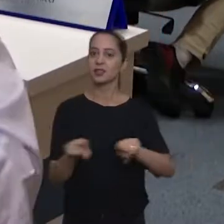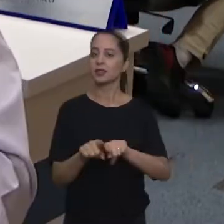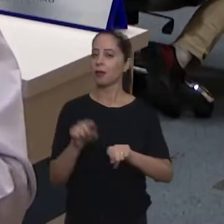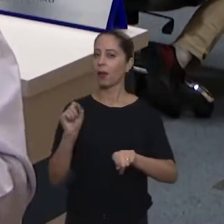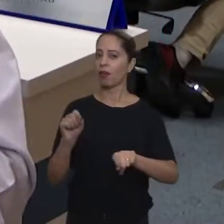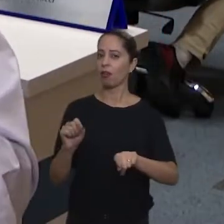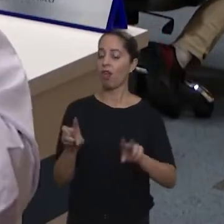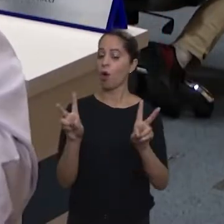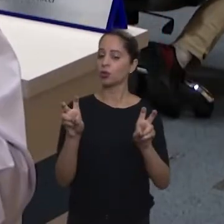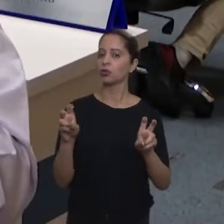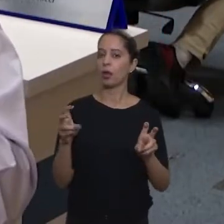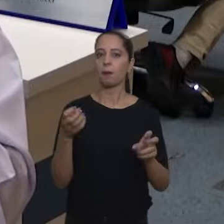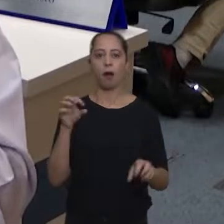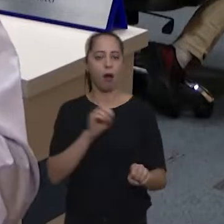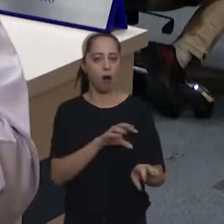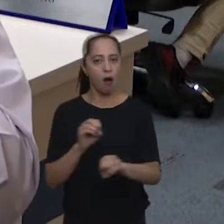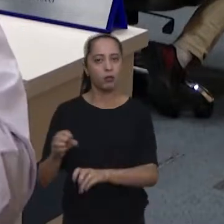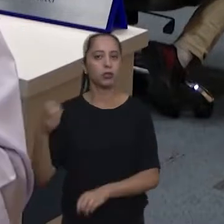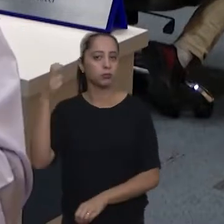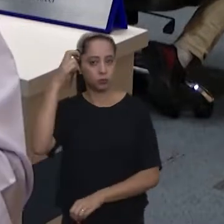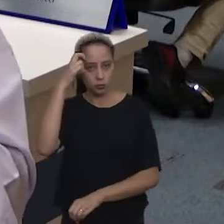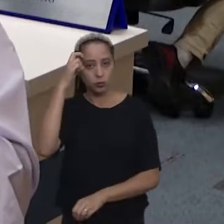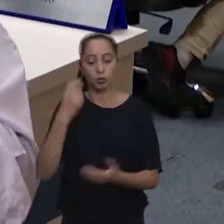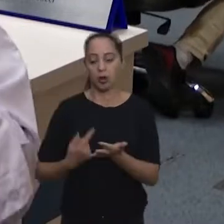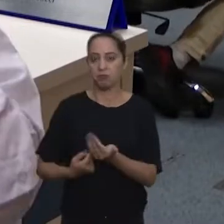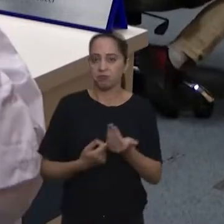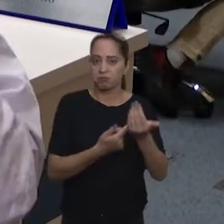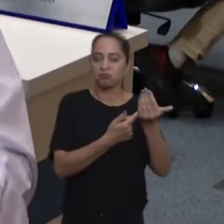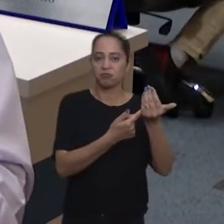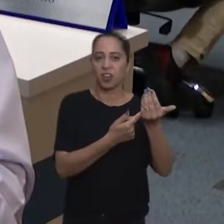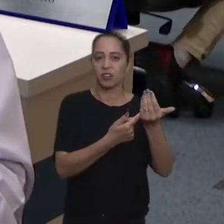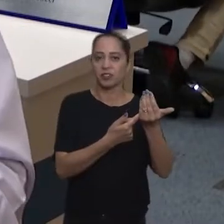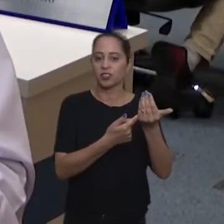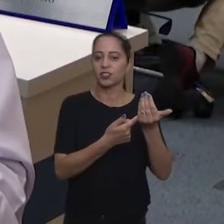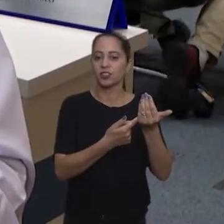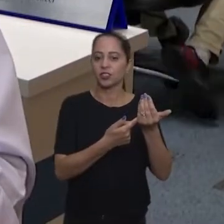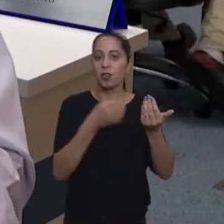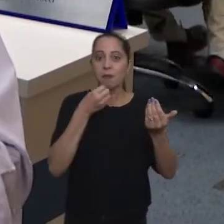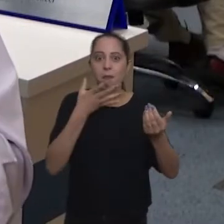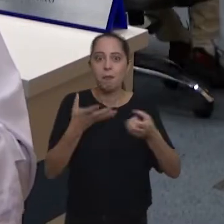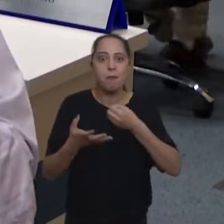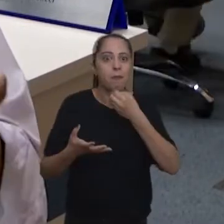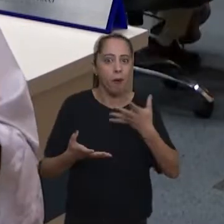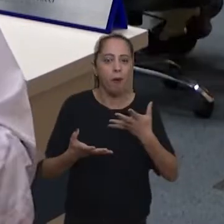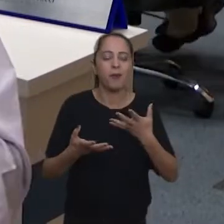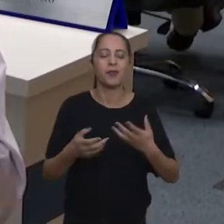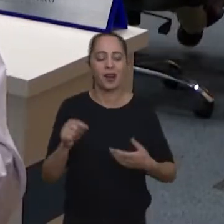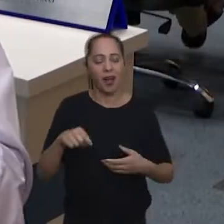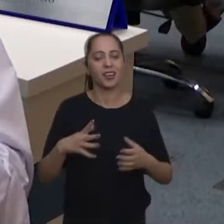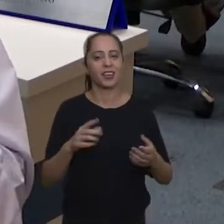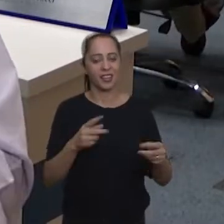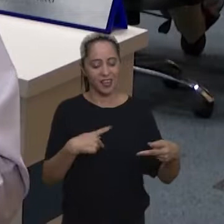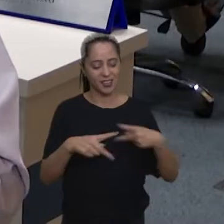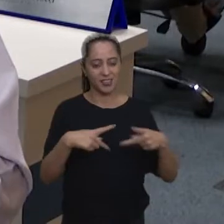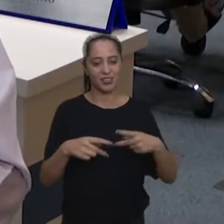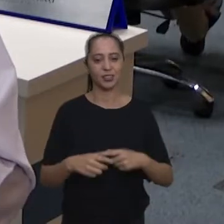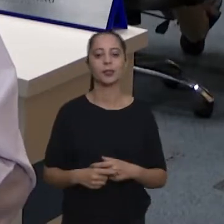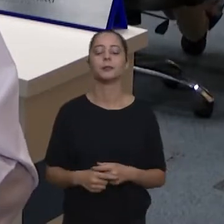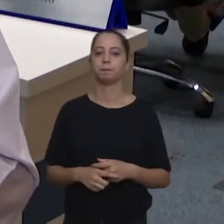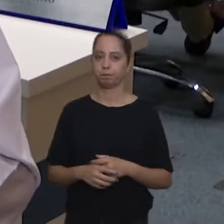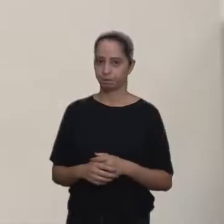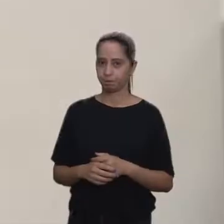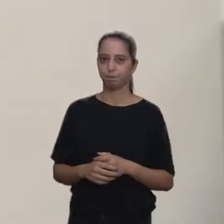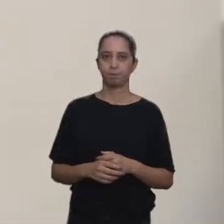E também na área da educação, de cultura, de tecnologia e tudo mais de bom que nós fornecemos aqui na